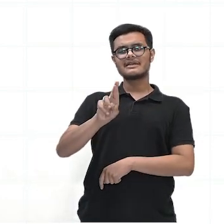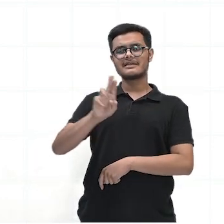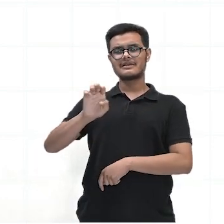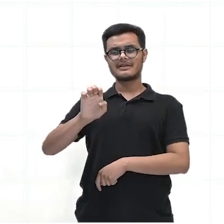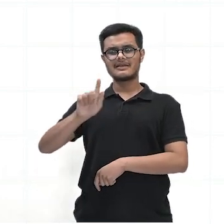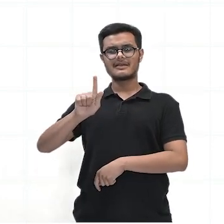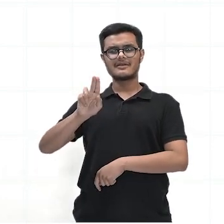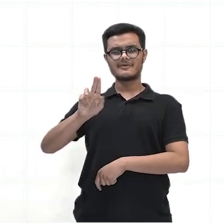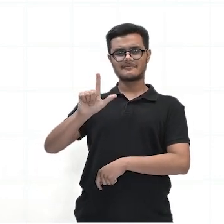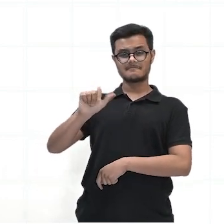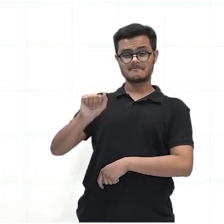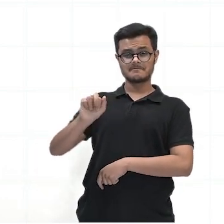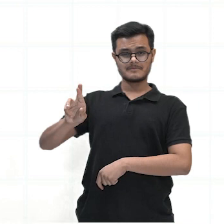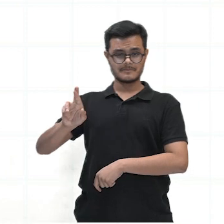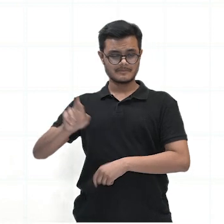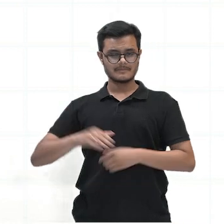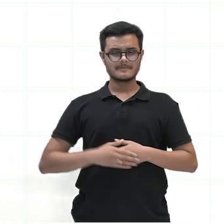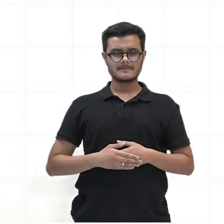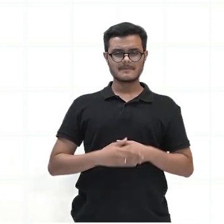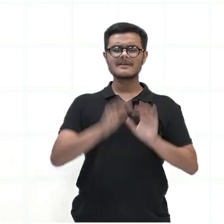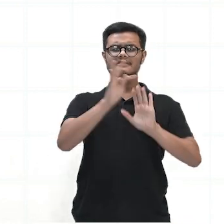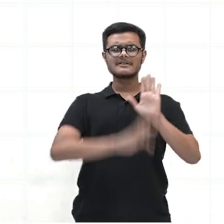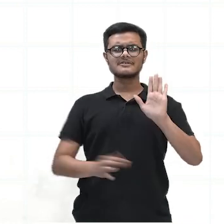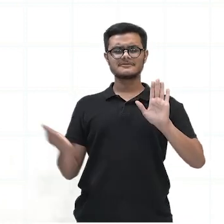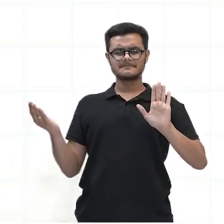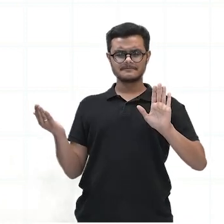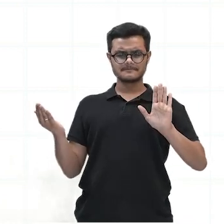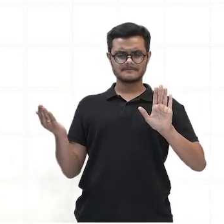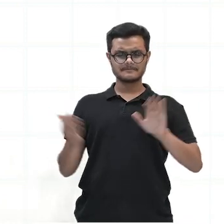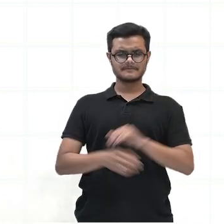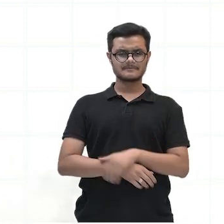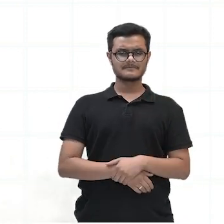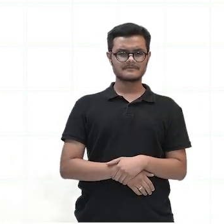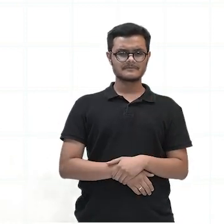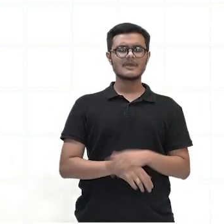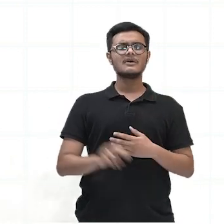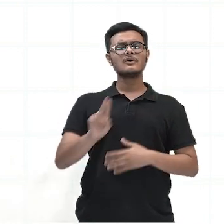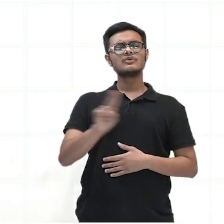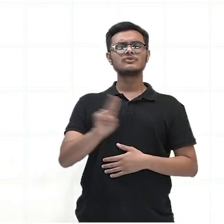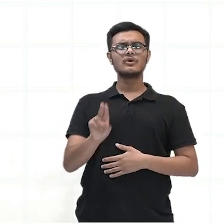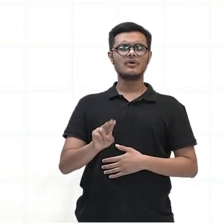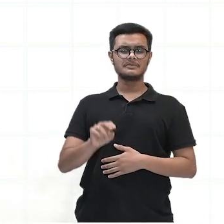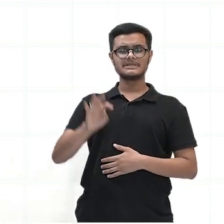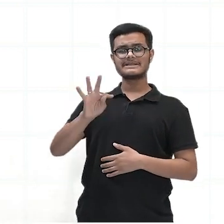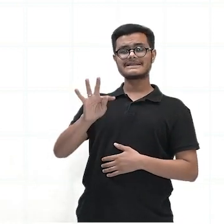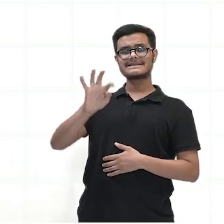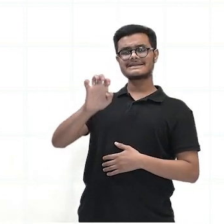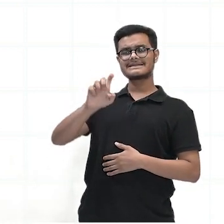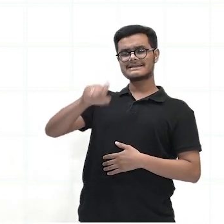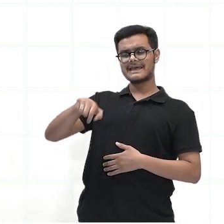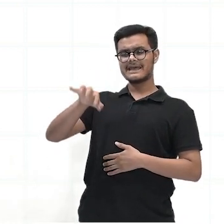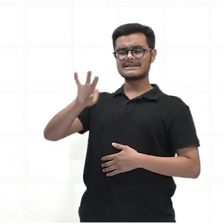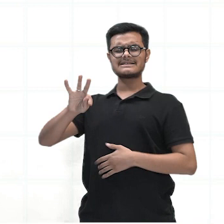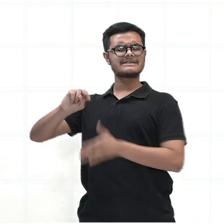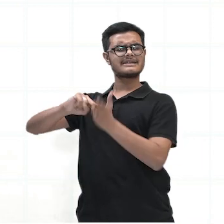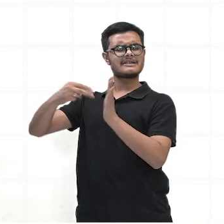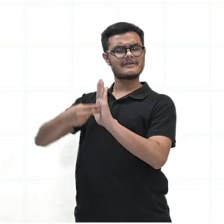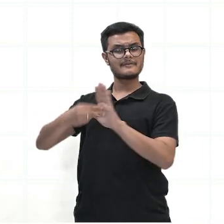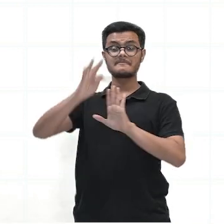irregular verbs. Text. O nome do nosso text, do nosso texto é o seguinte,